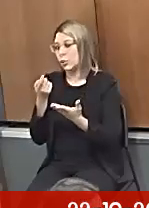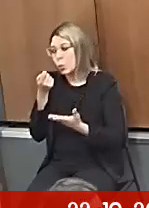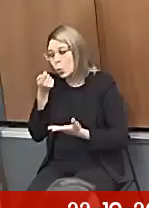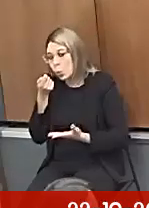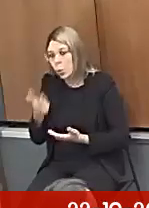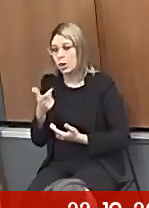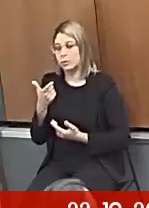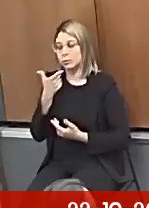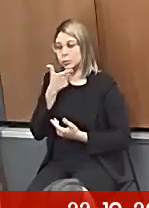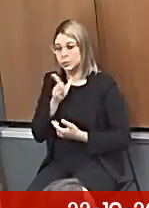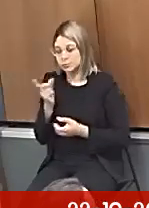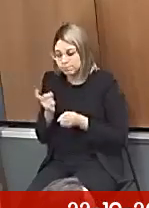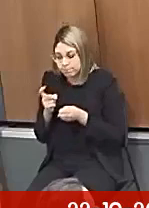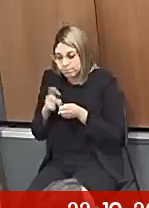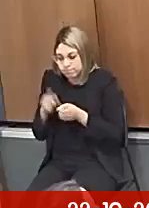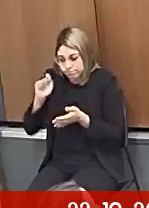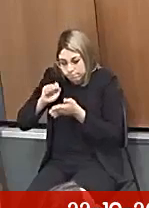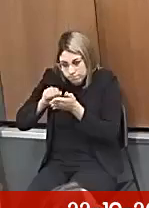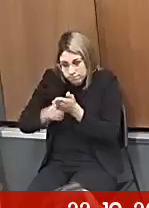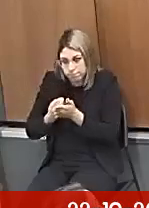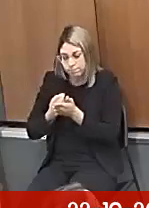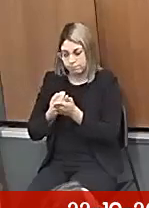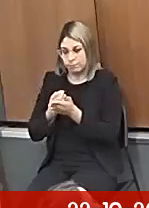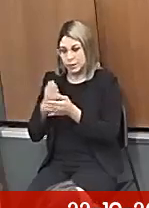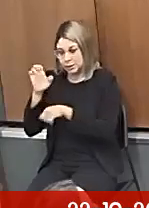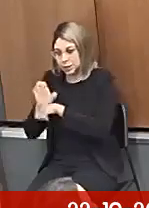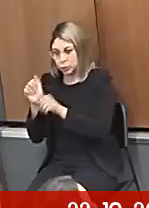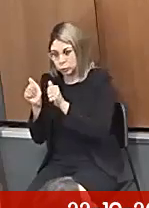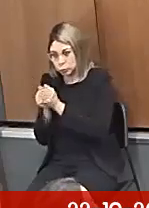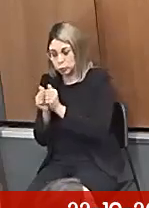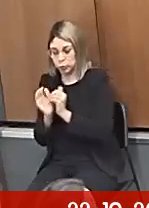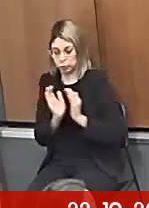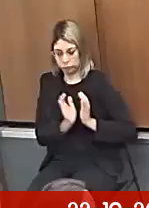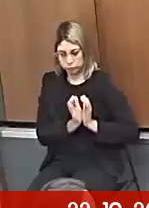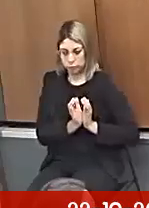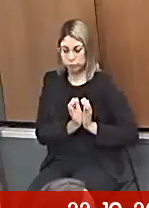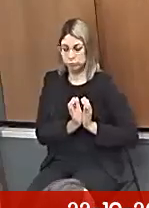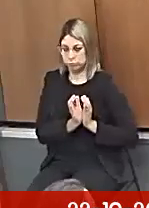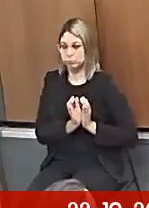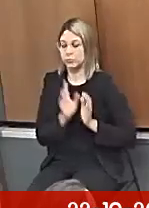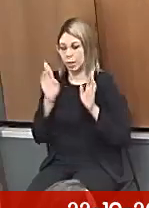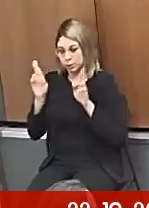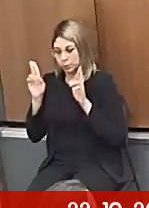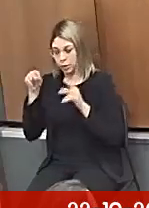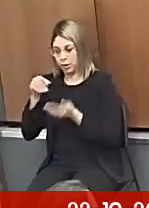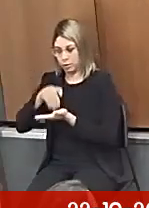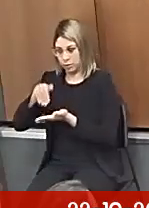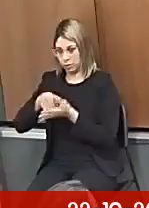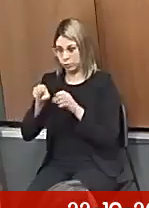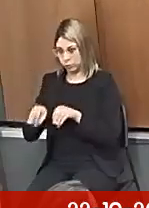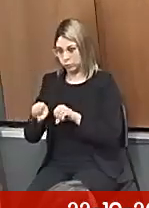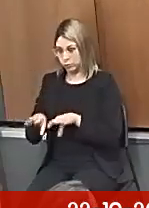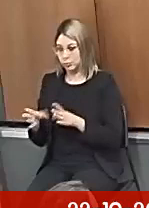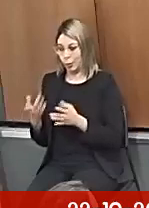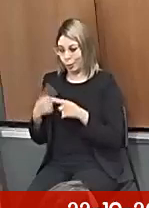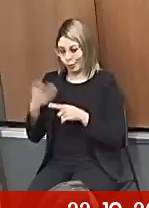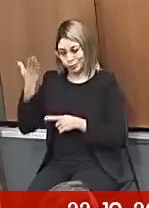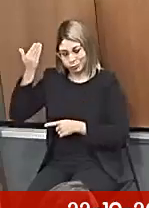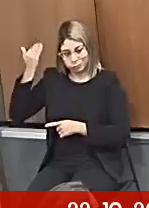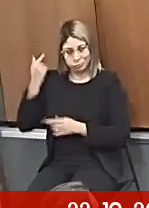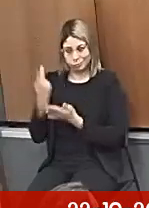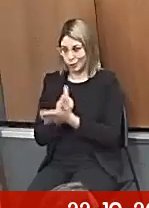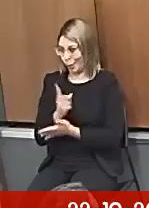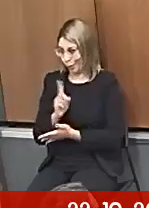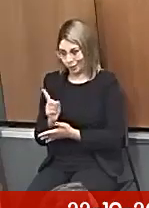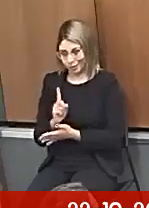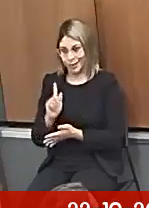assinar um grande convênio do governo do Estado com as APAES, via Secretaria de Educação, que há tempo não tem esse convênio dentro dos governos passados.